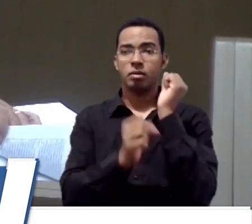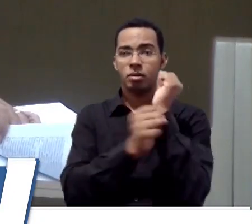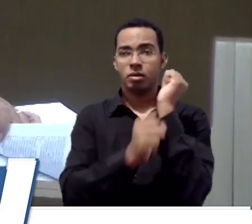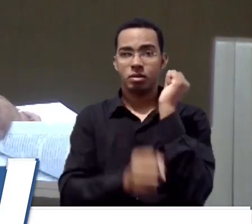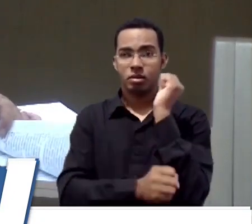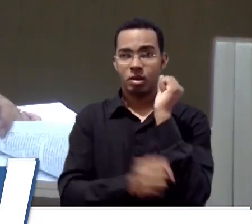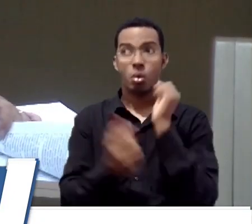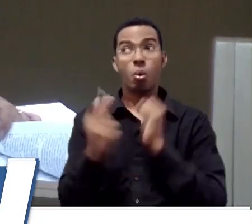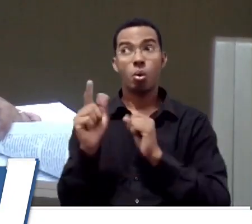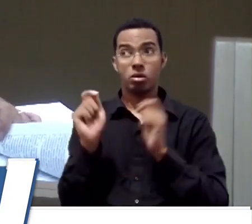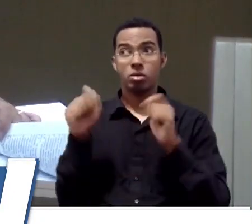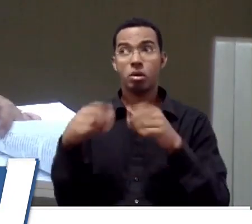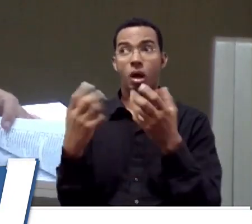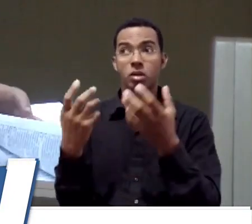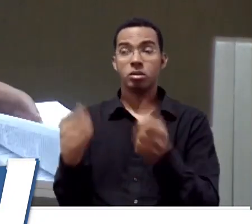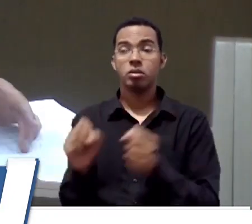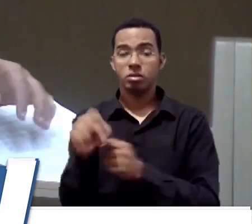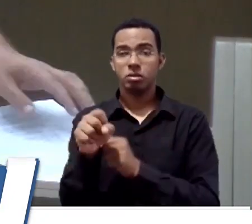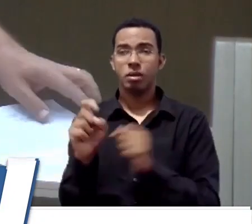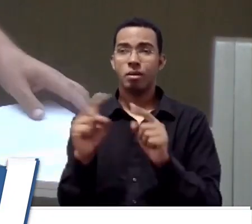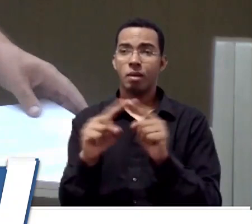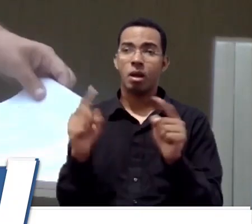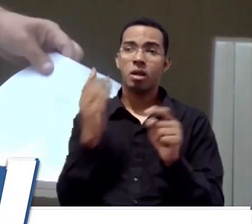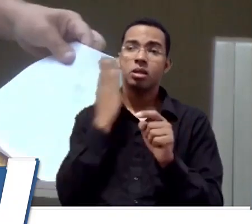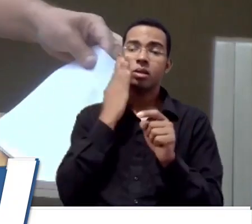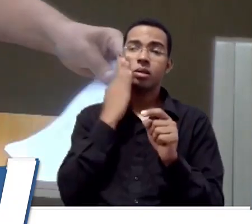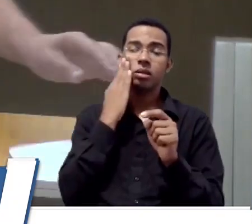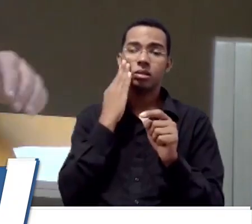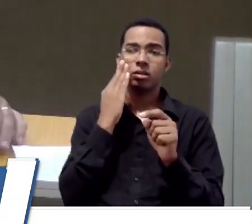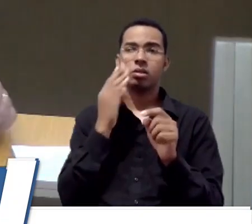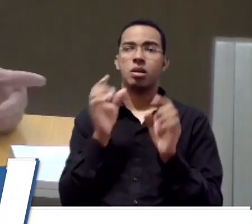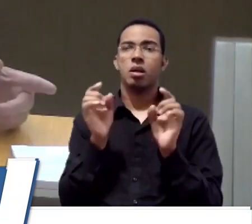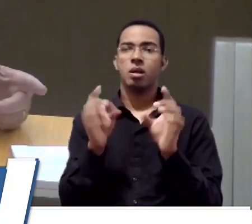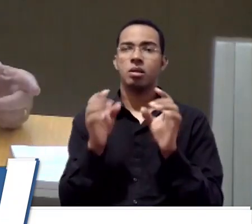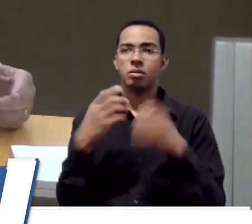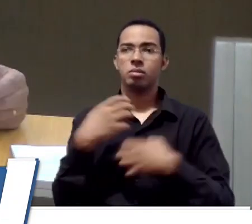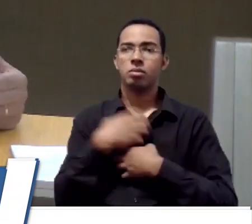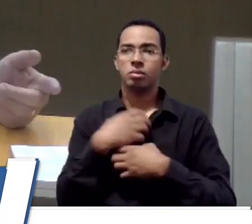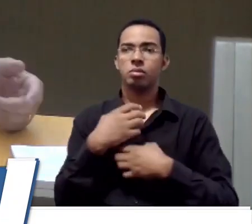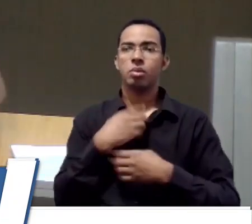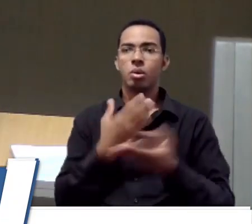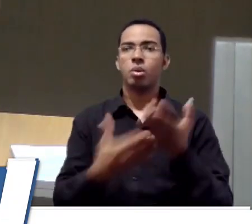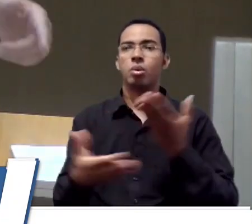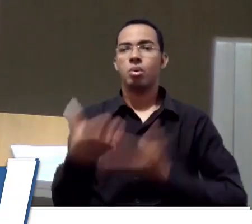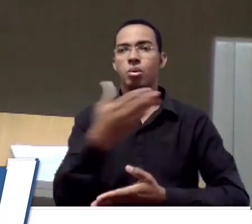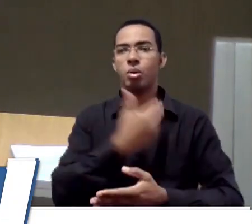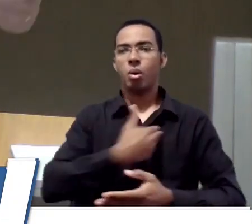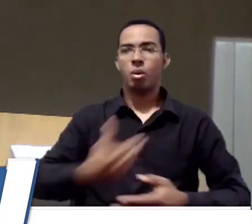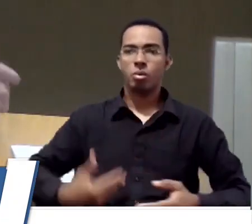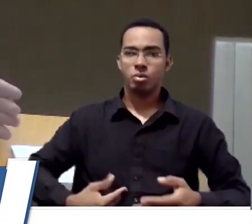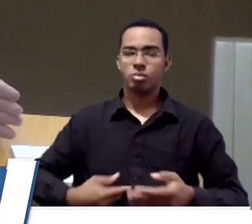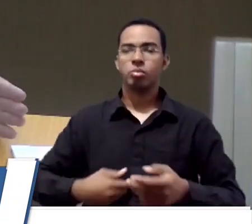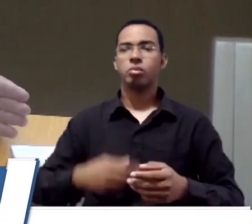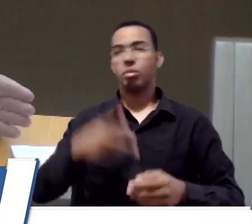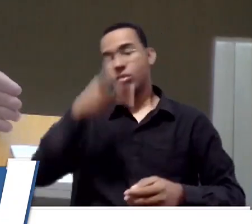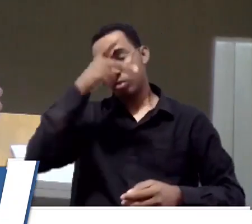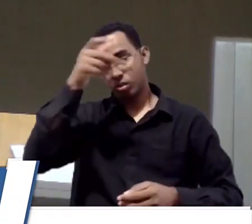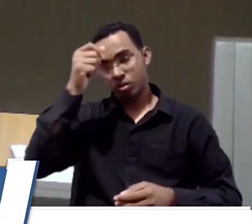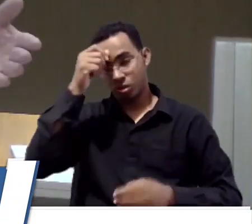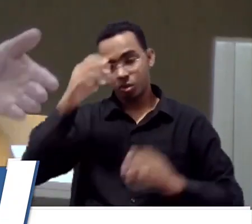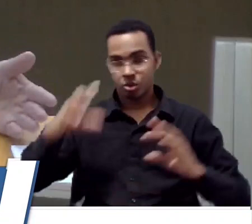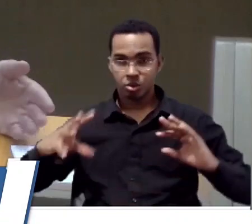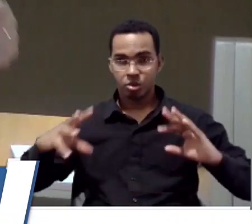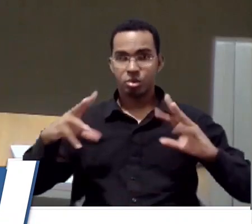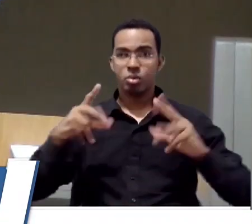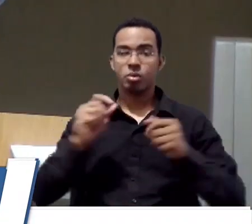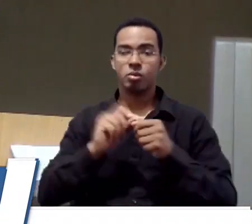privatizações, sim, sou favorável, porque eu entendo que a privatização é uma forma de negociação de governo, governador, prefeito, tudo, para fazer